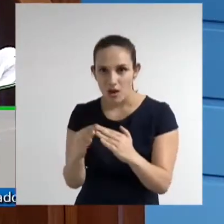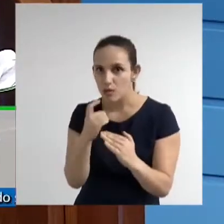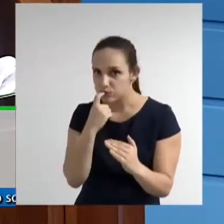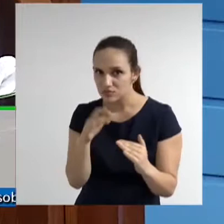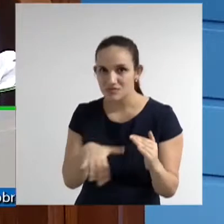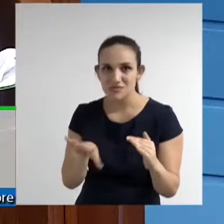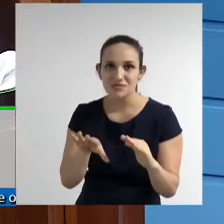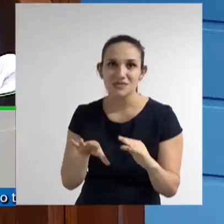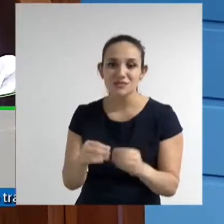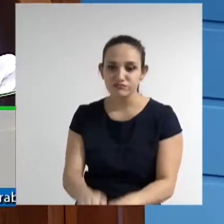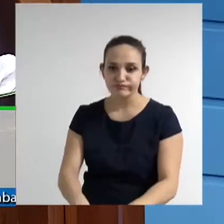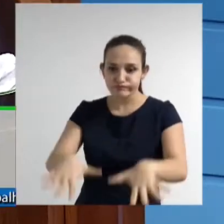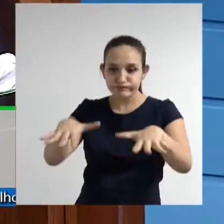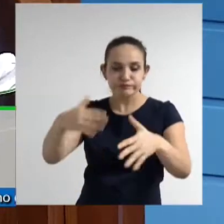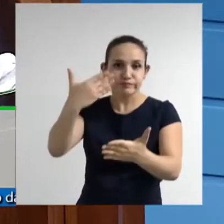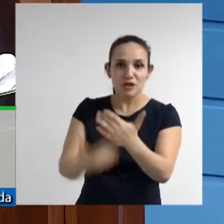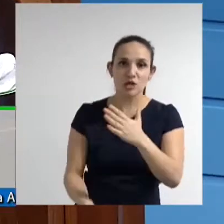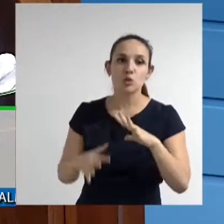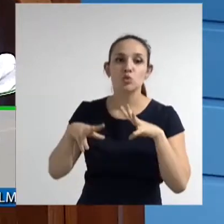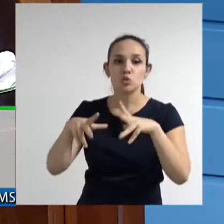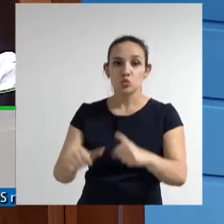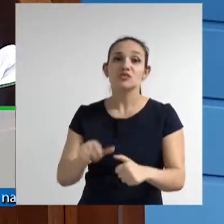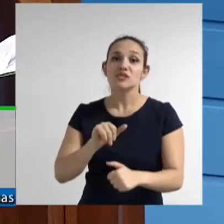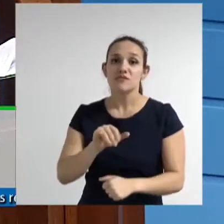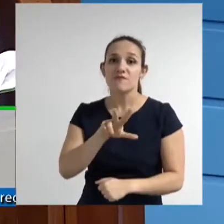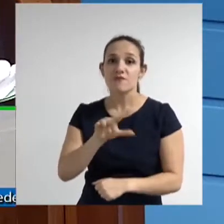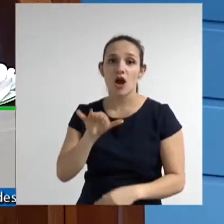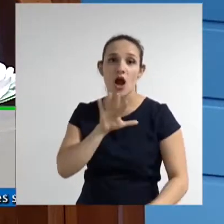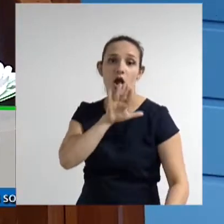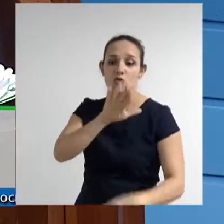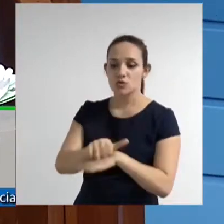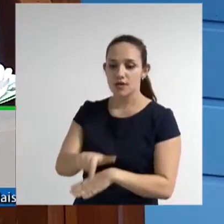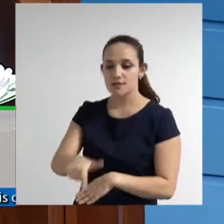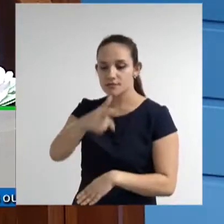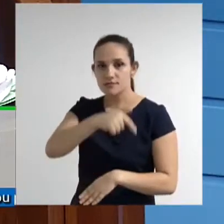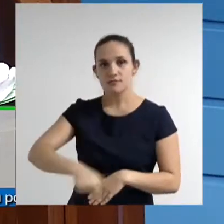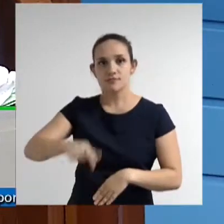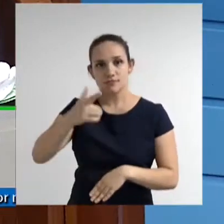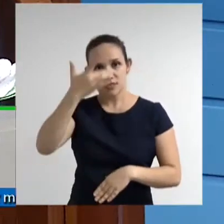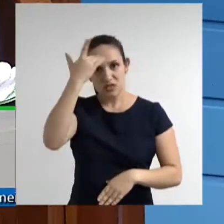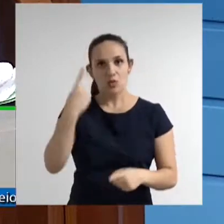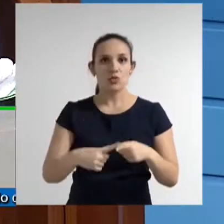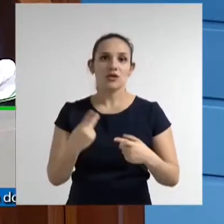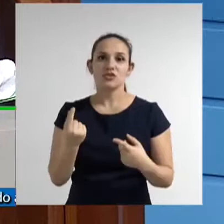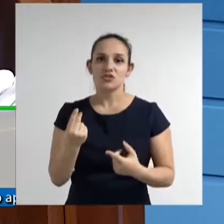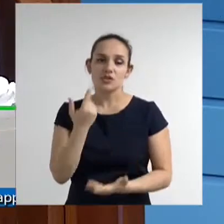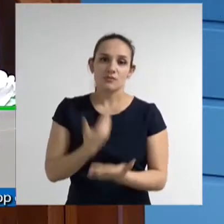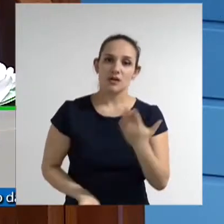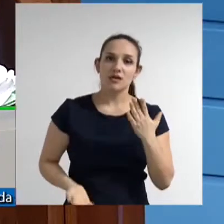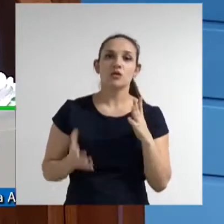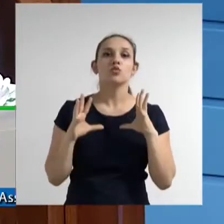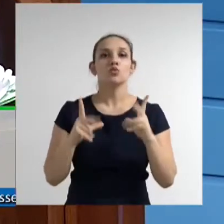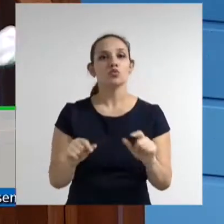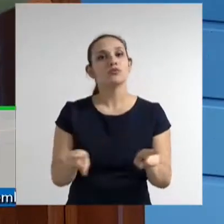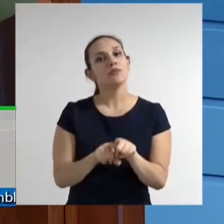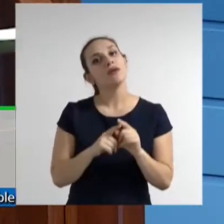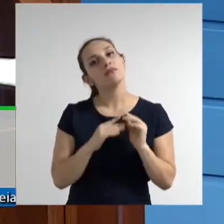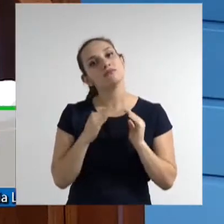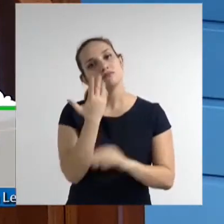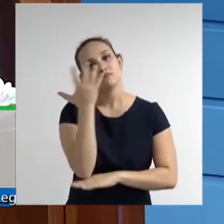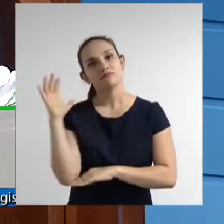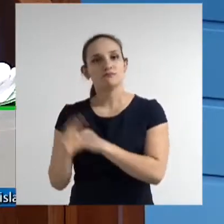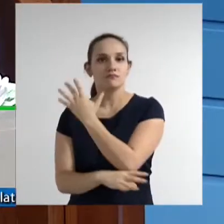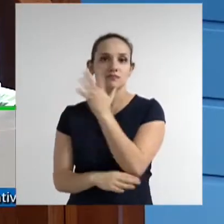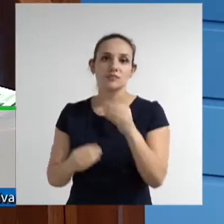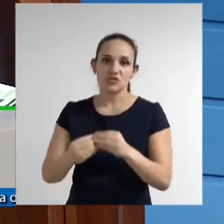houve inundação, quando houve, na verdade, o constrangimento econômico e também o constrangimento ambiental para